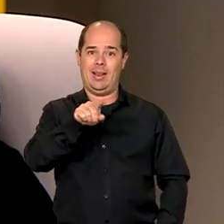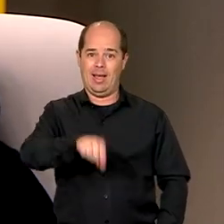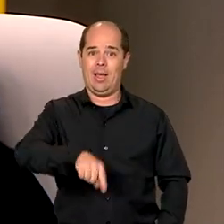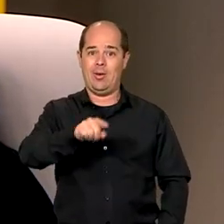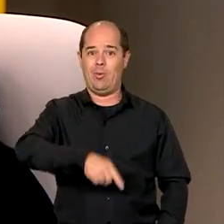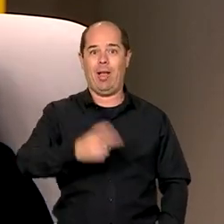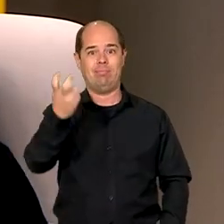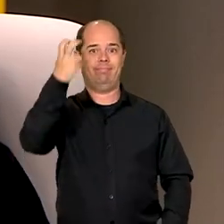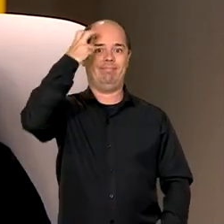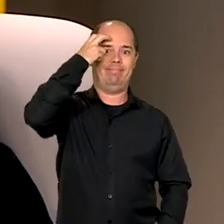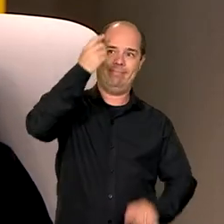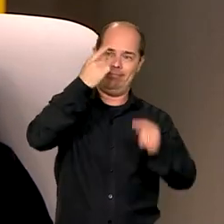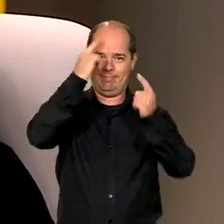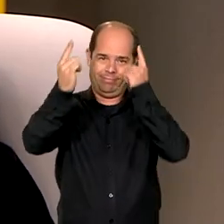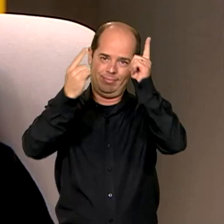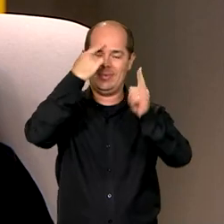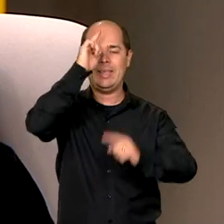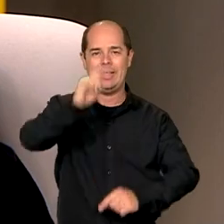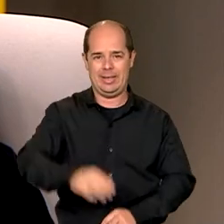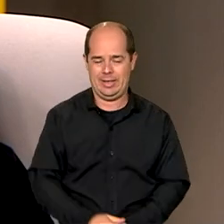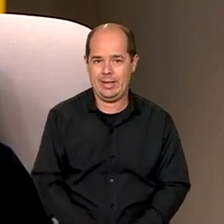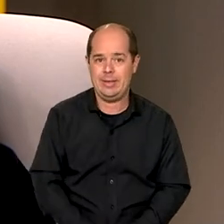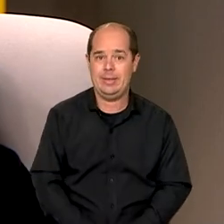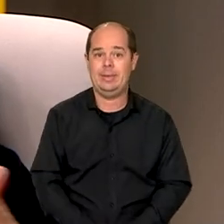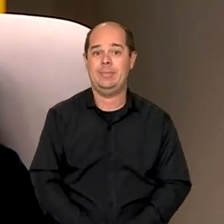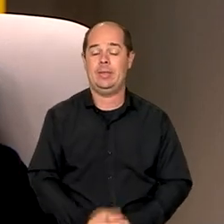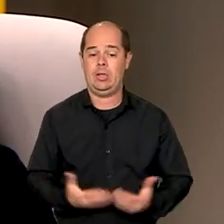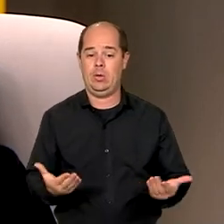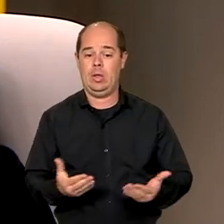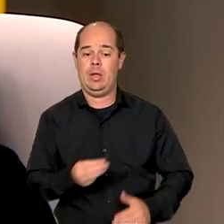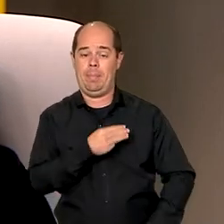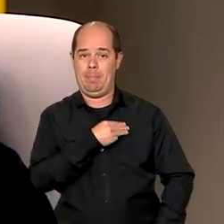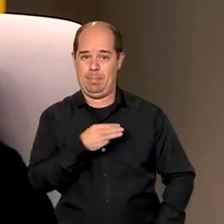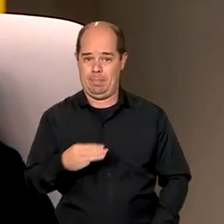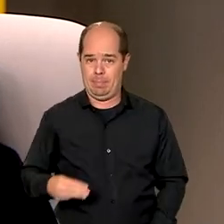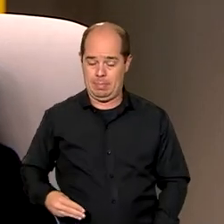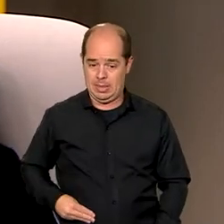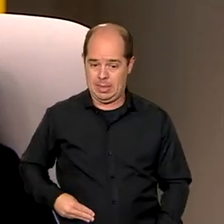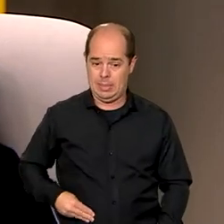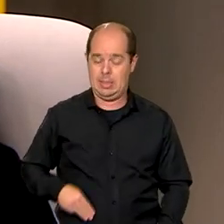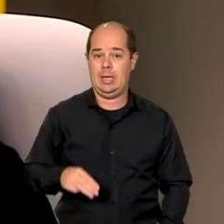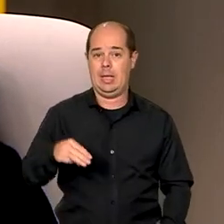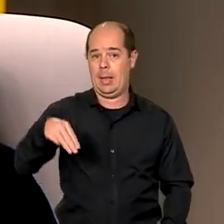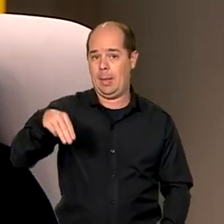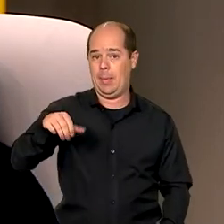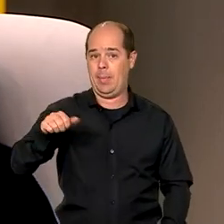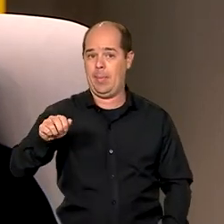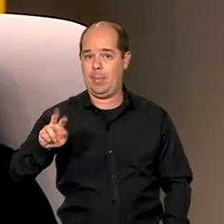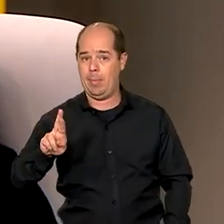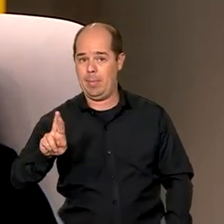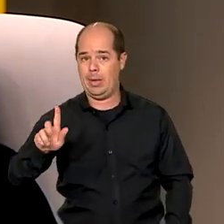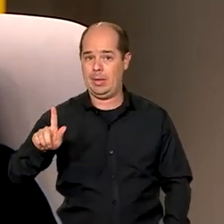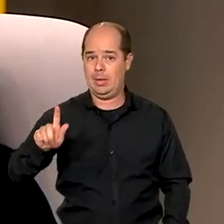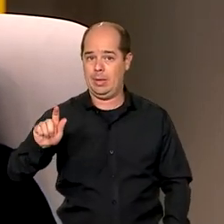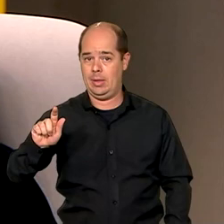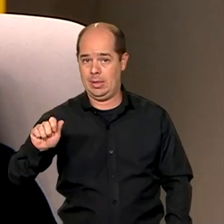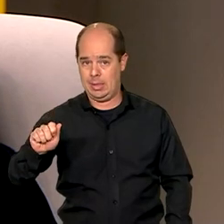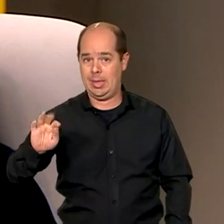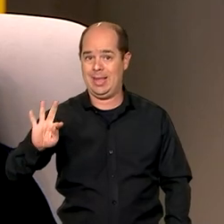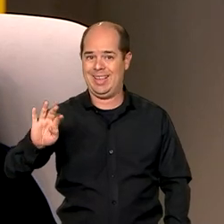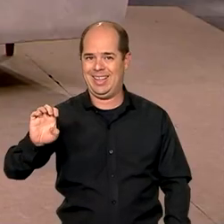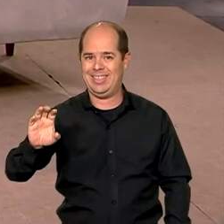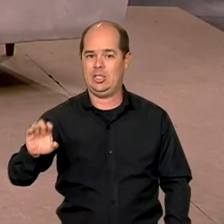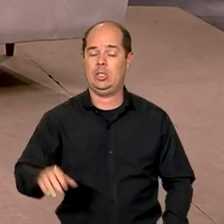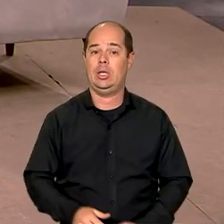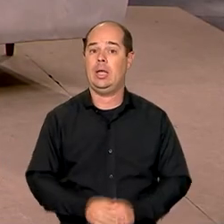agora no governo Lula, com a ministra Margareth Menezes, está olhando para esse setor como um setor que é importante para a economia brasileira.